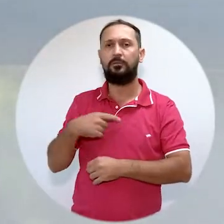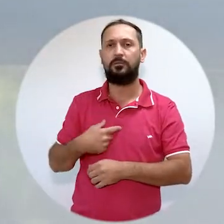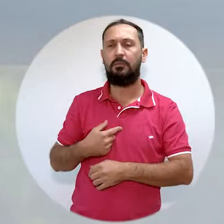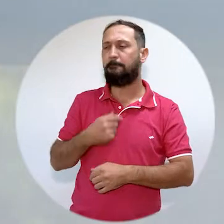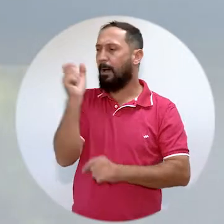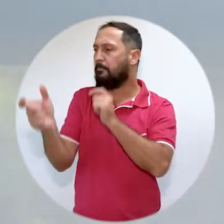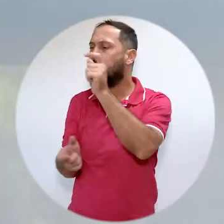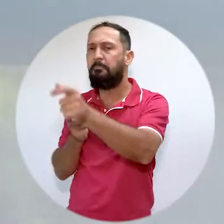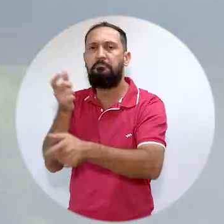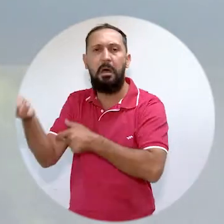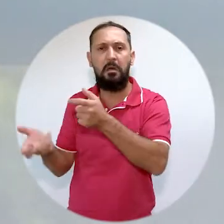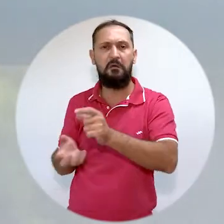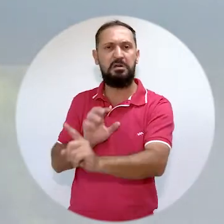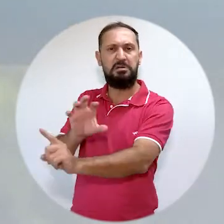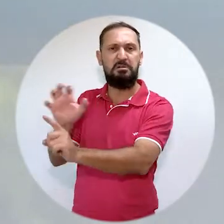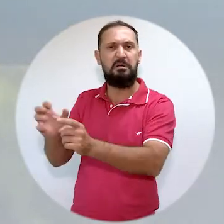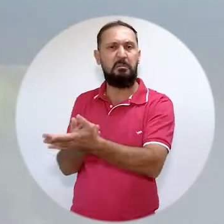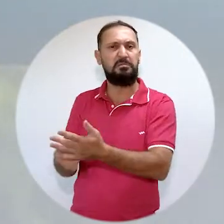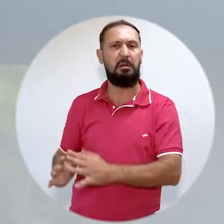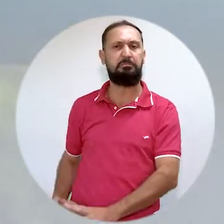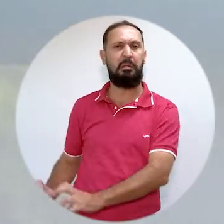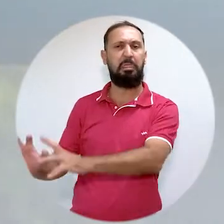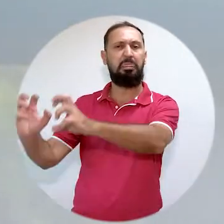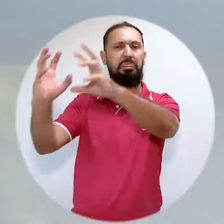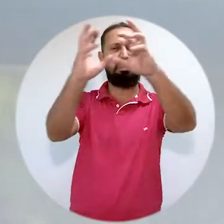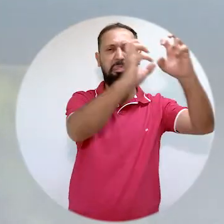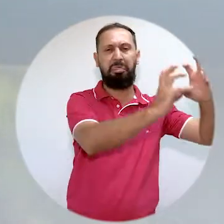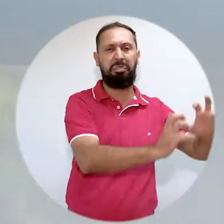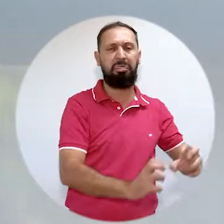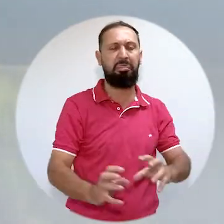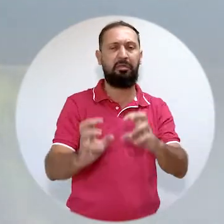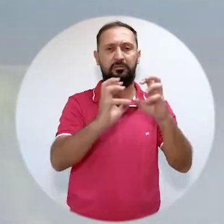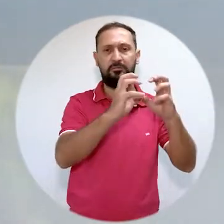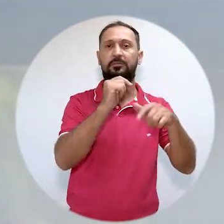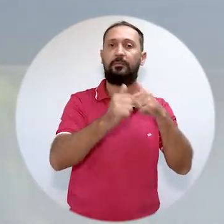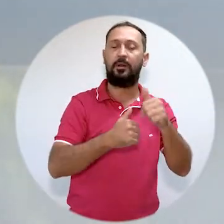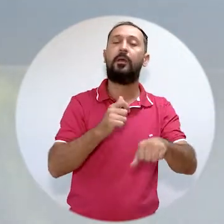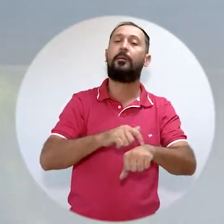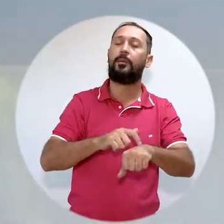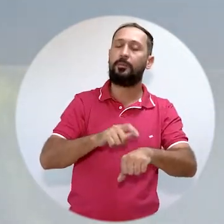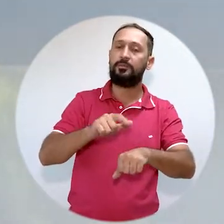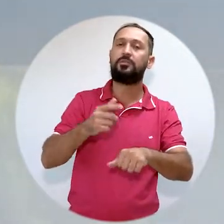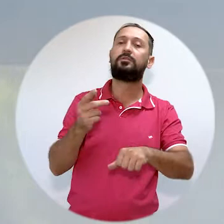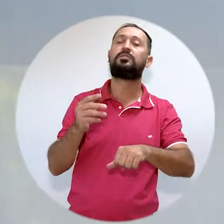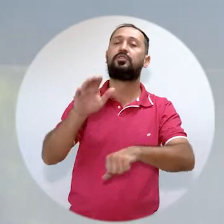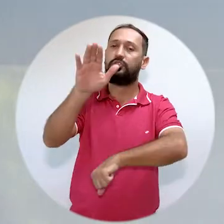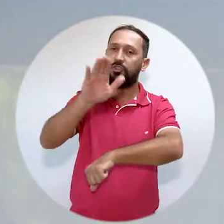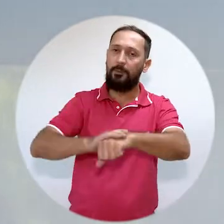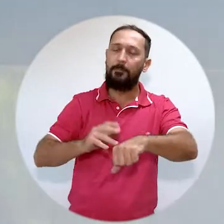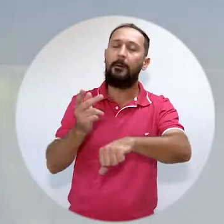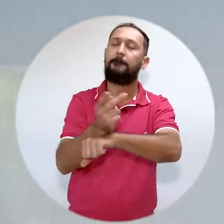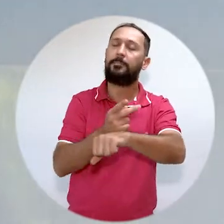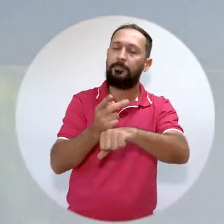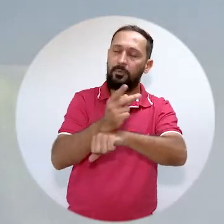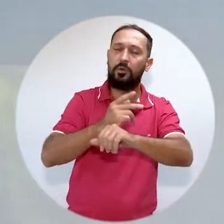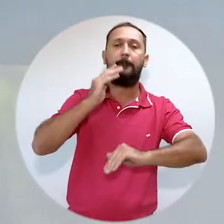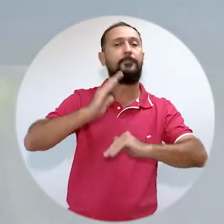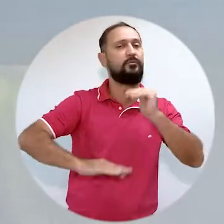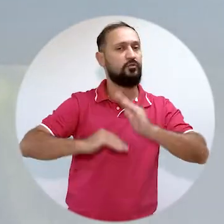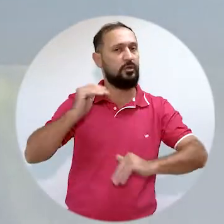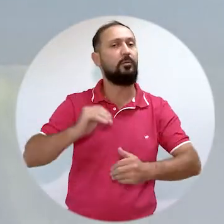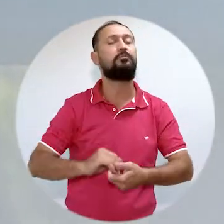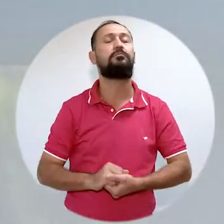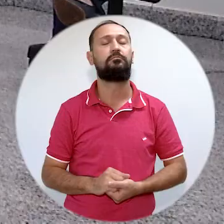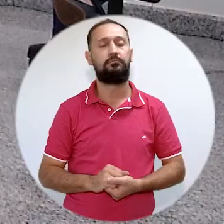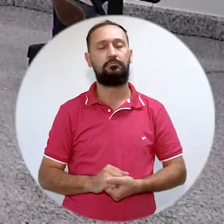seu lado ou causar brigas no trabalho, aí é o momento de procurar ajuda, de procurar